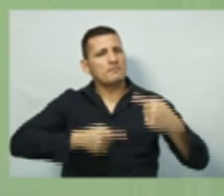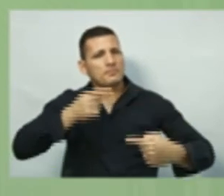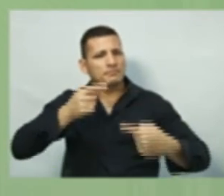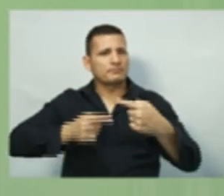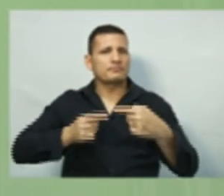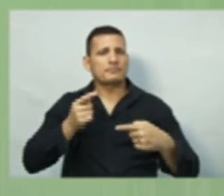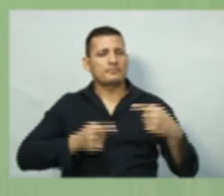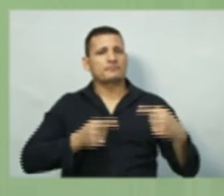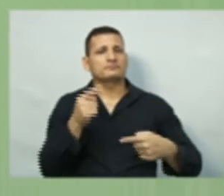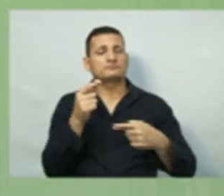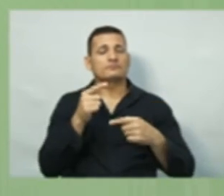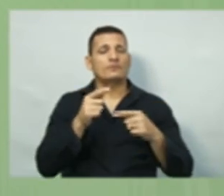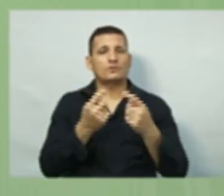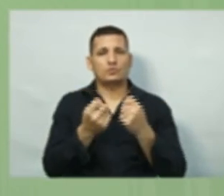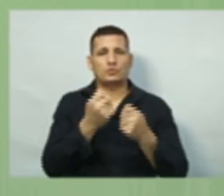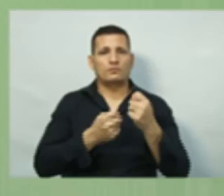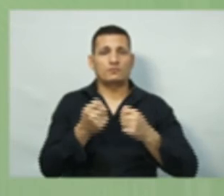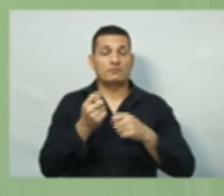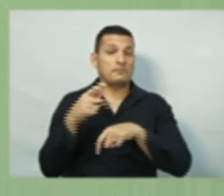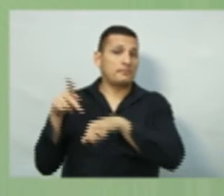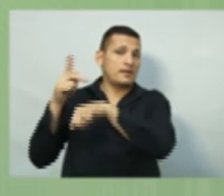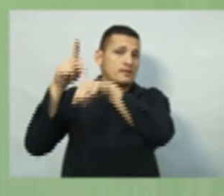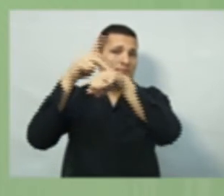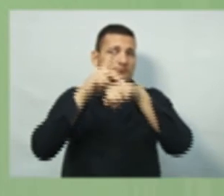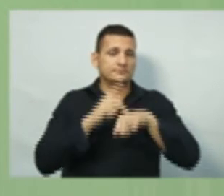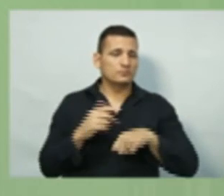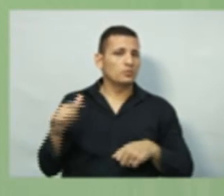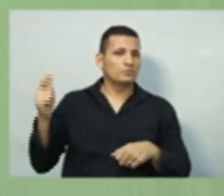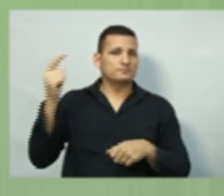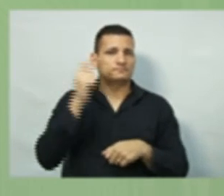econômica com as demais nações.